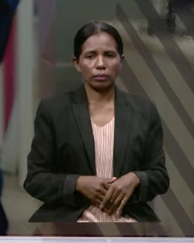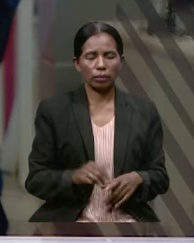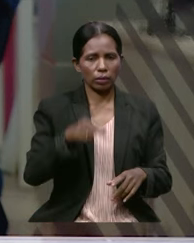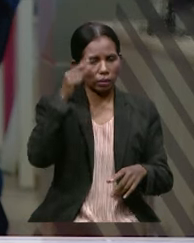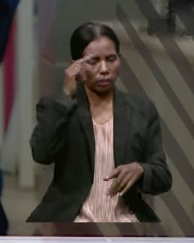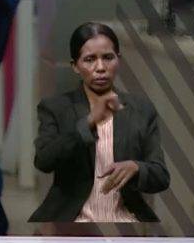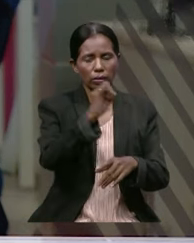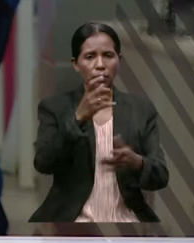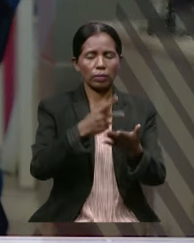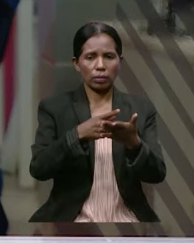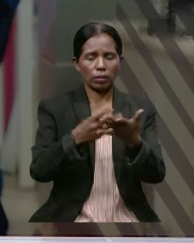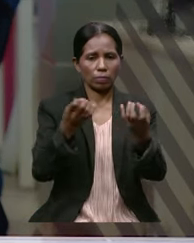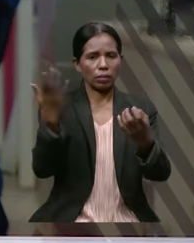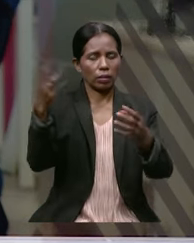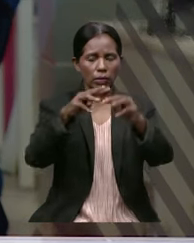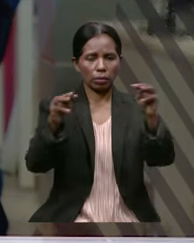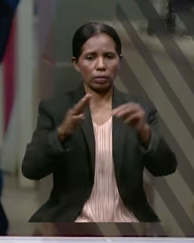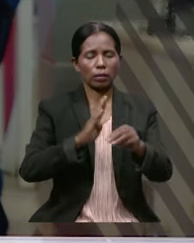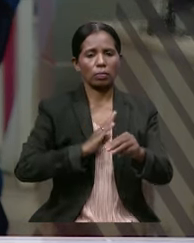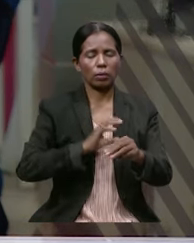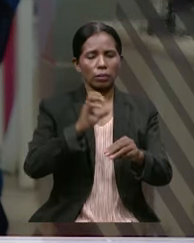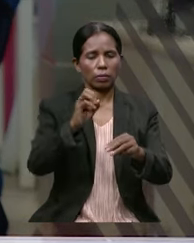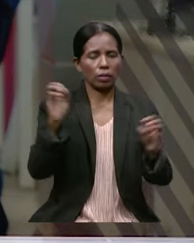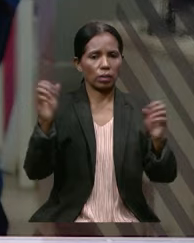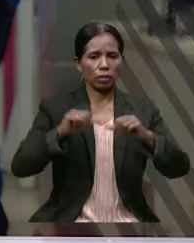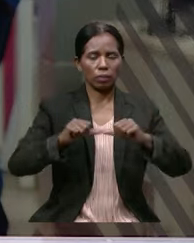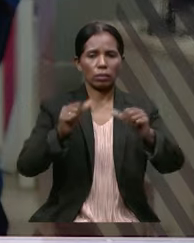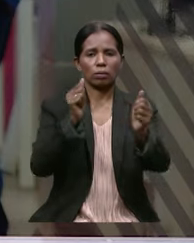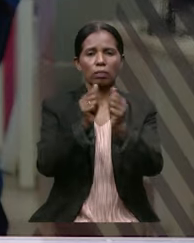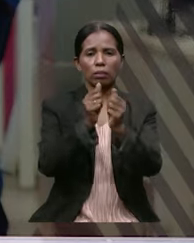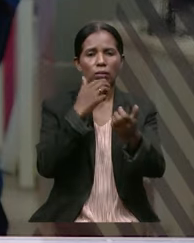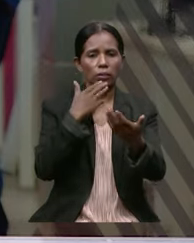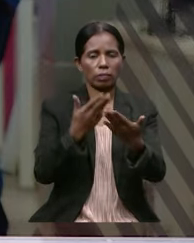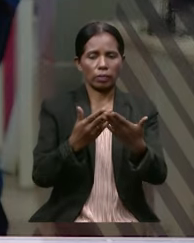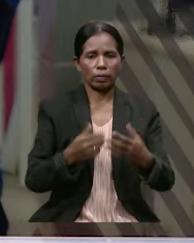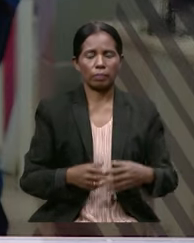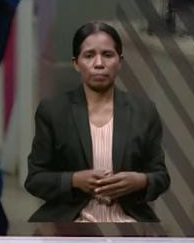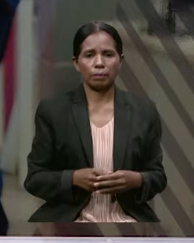Governo identifica o projeto para que o município Bobonaro Lau Ladundiak.